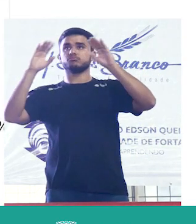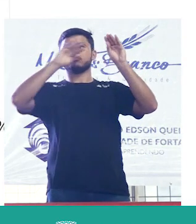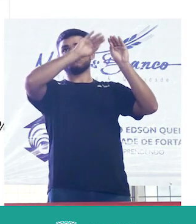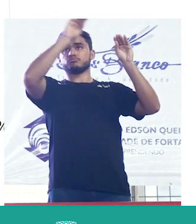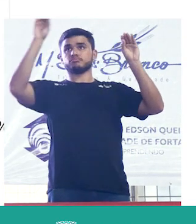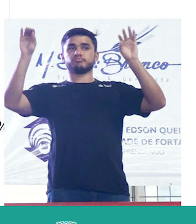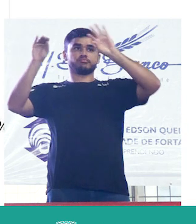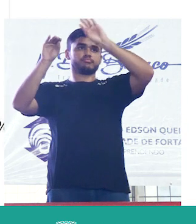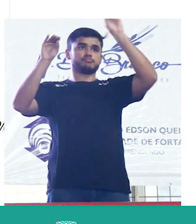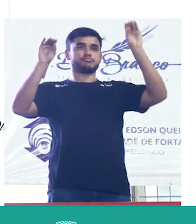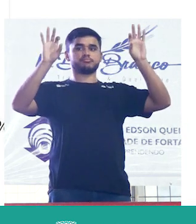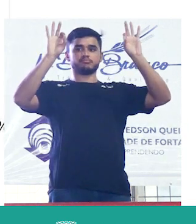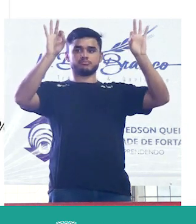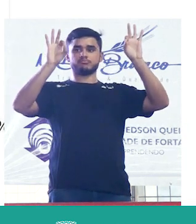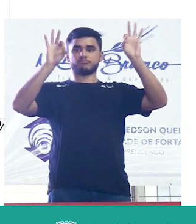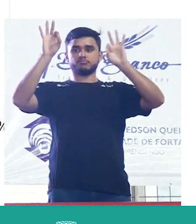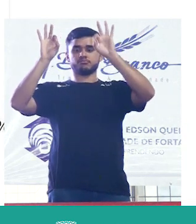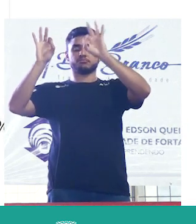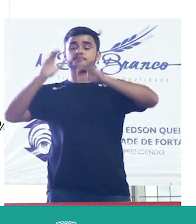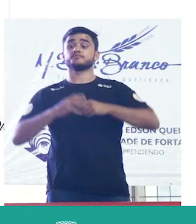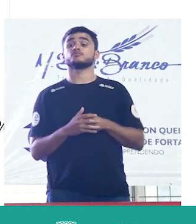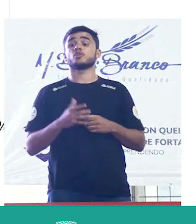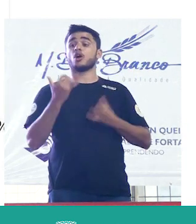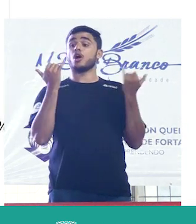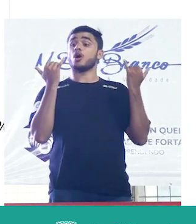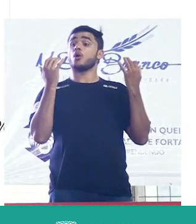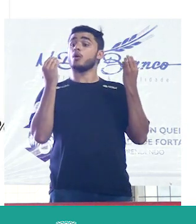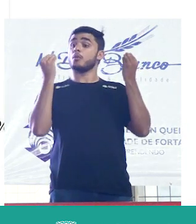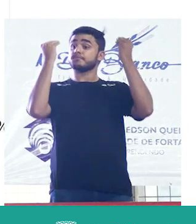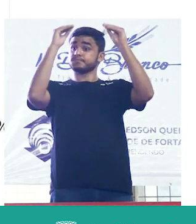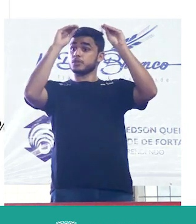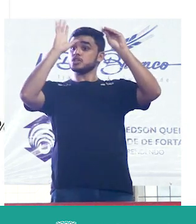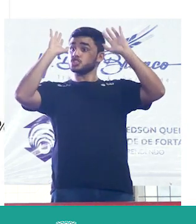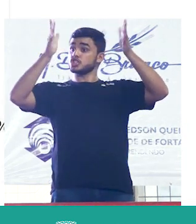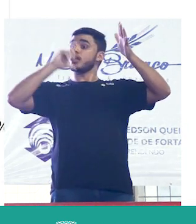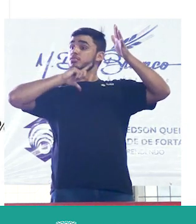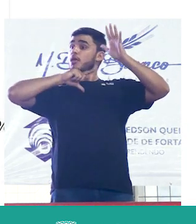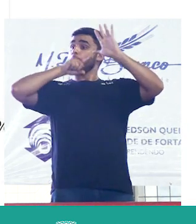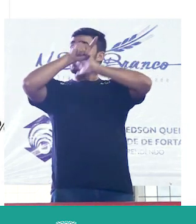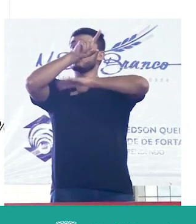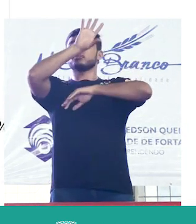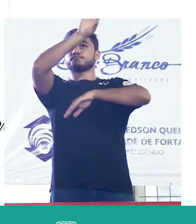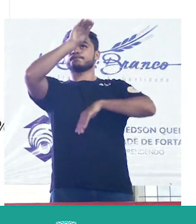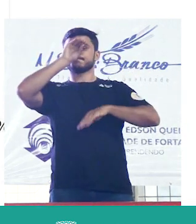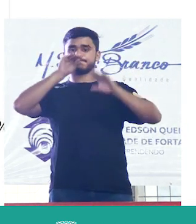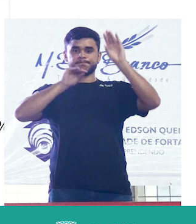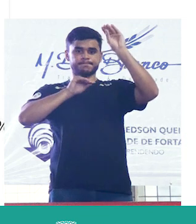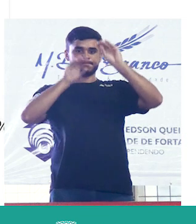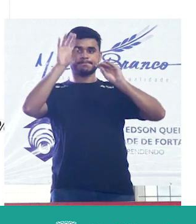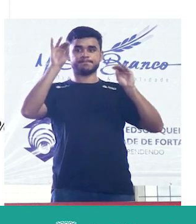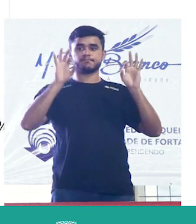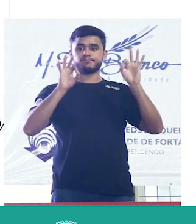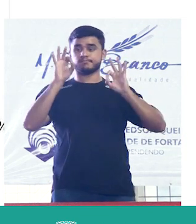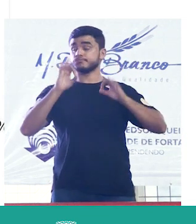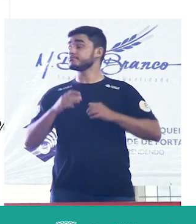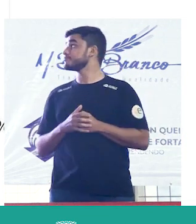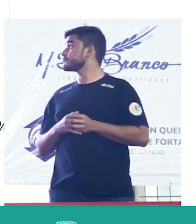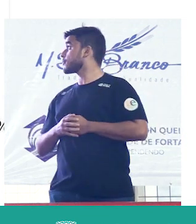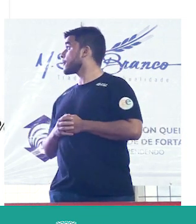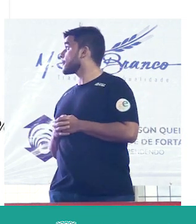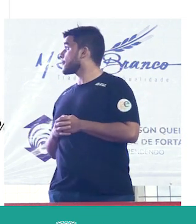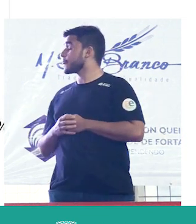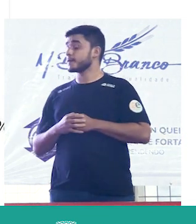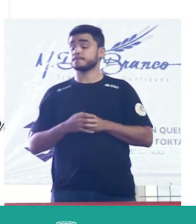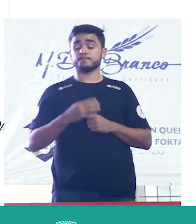Segundo, informações que a questão me deu. Ele colocou 3.760 gramas de